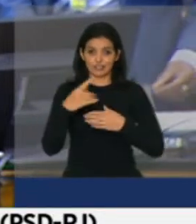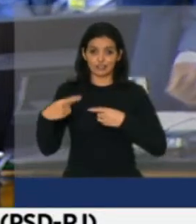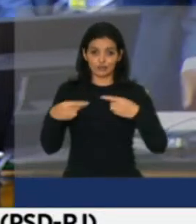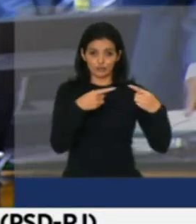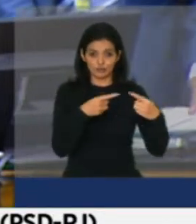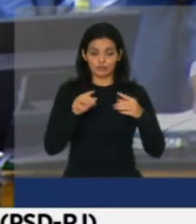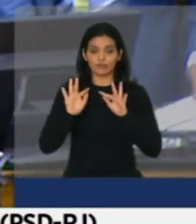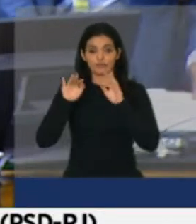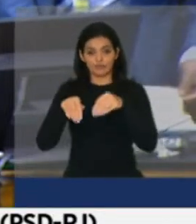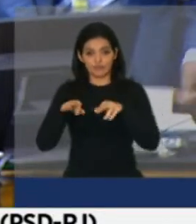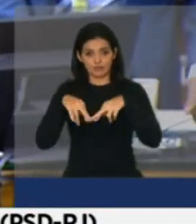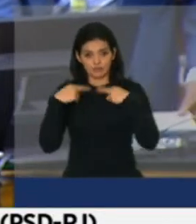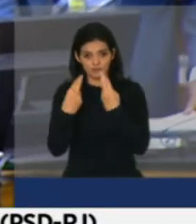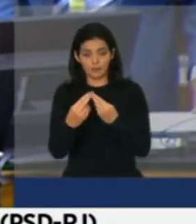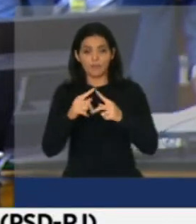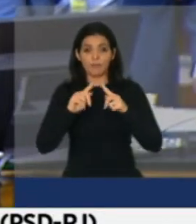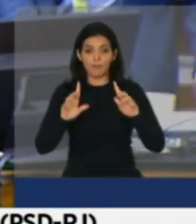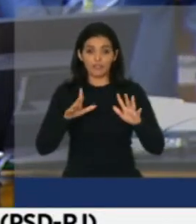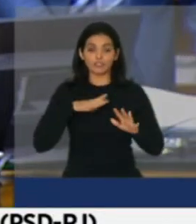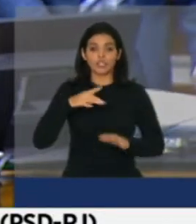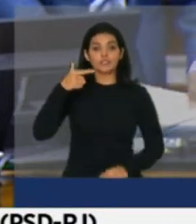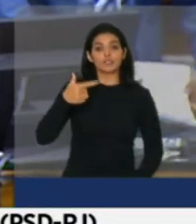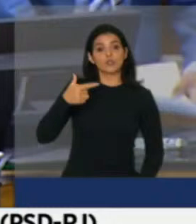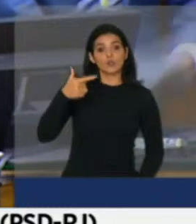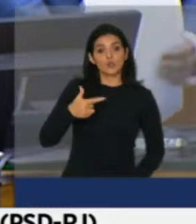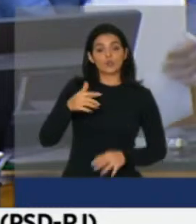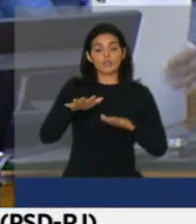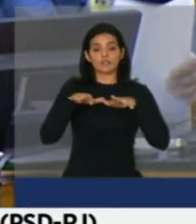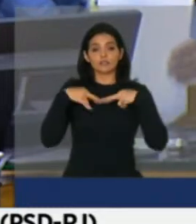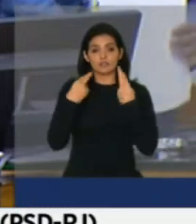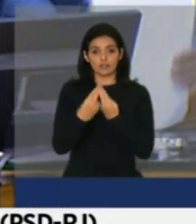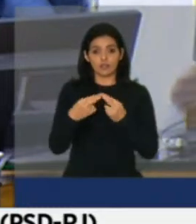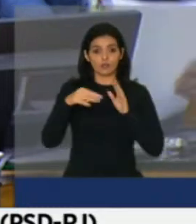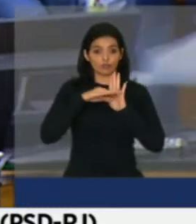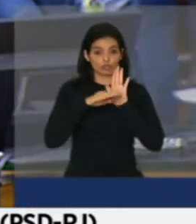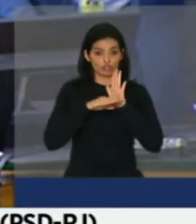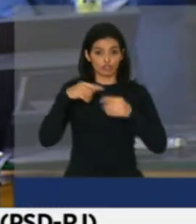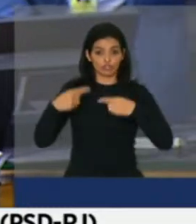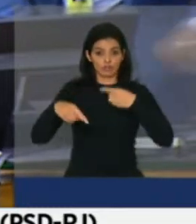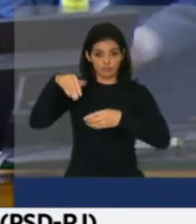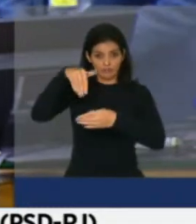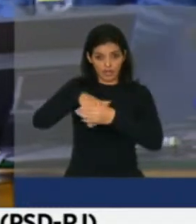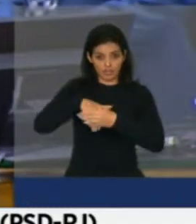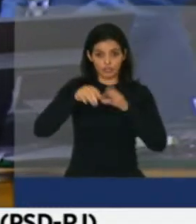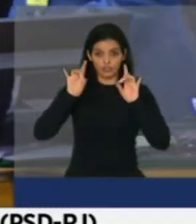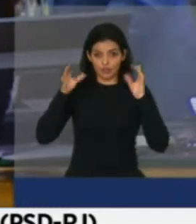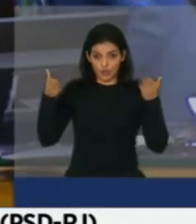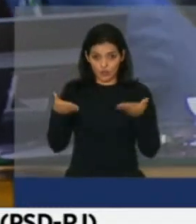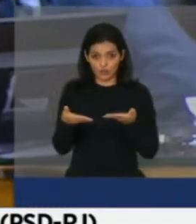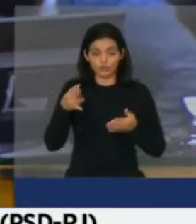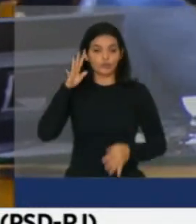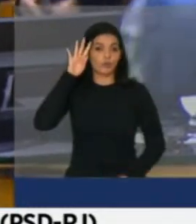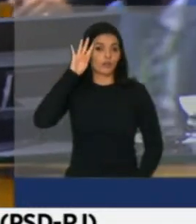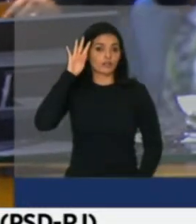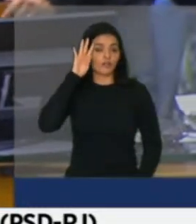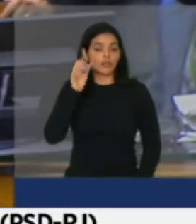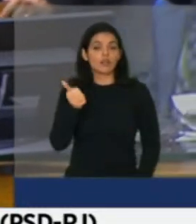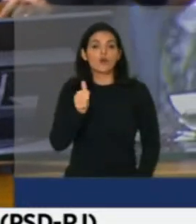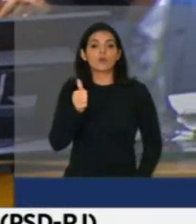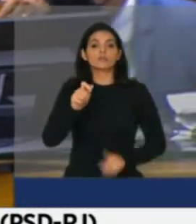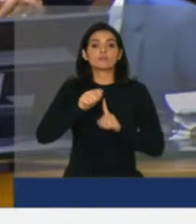antes, lembrando que foi convocada a segunda sessão deliberativa extraordinária para hoje, quarta-feira, 11 de